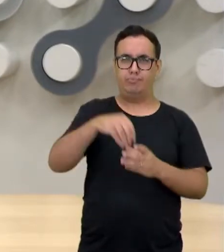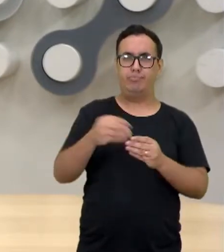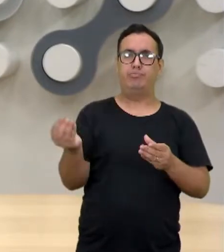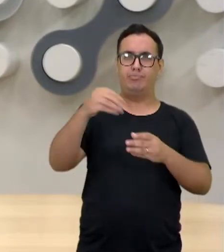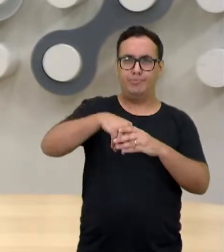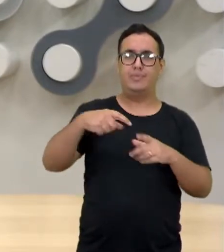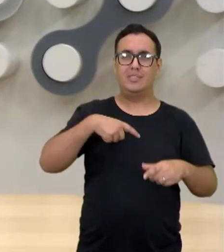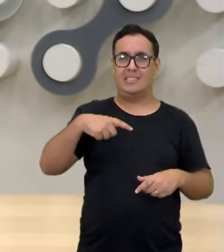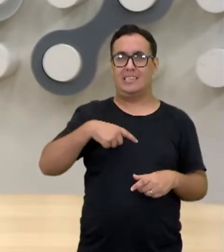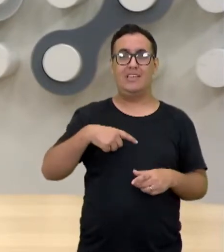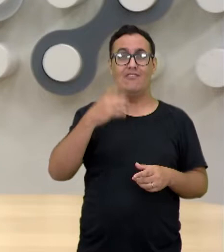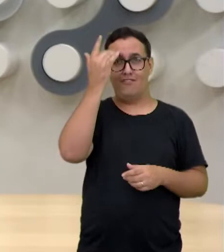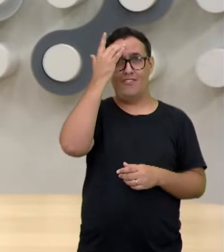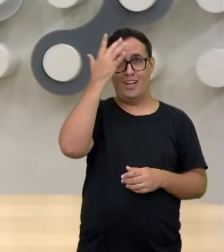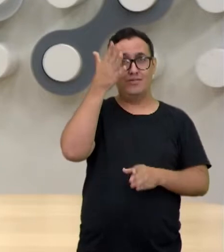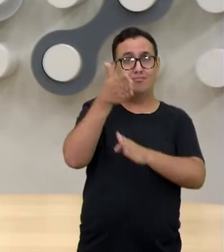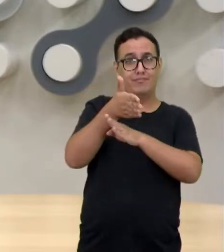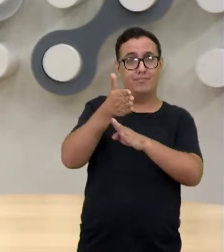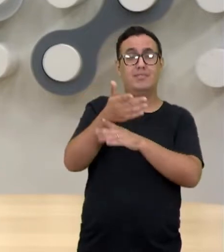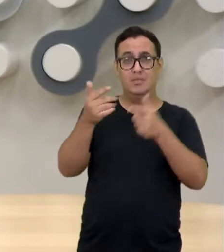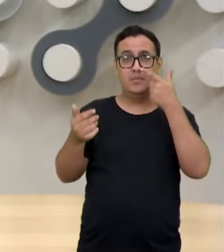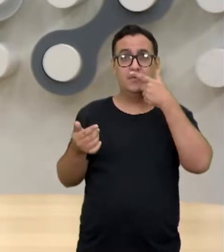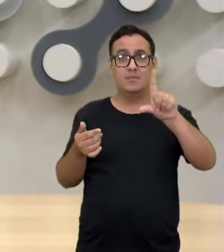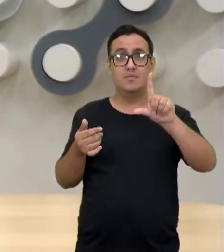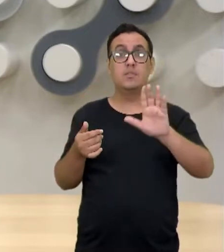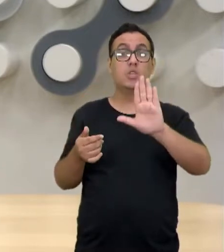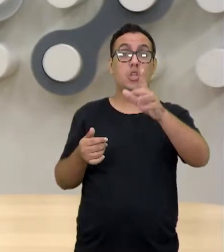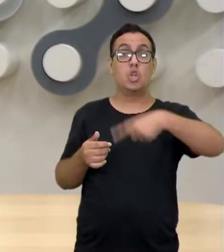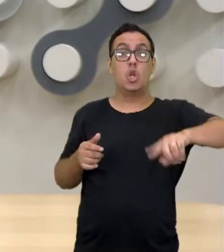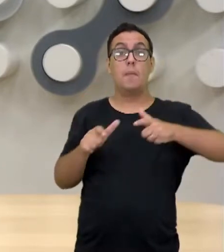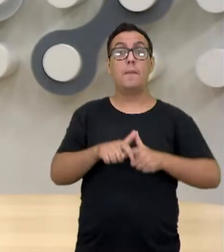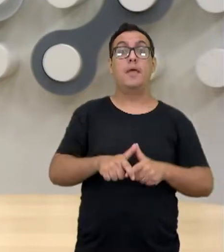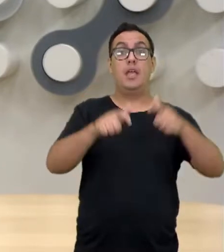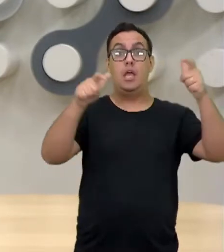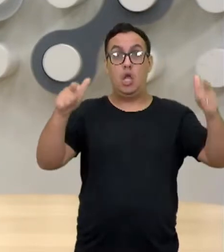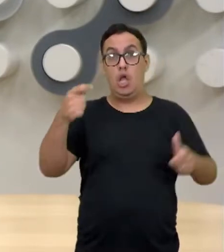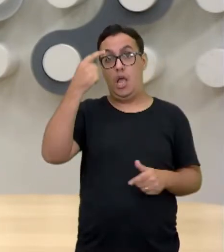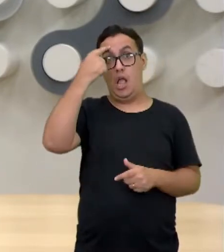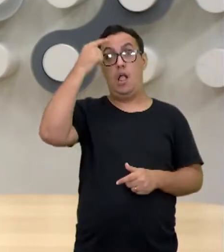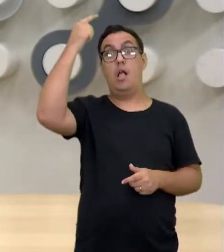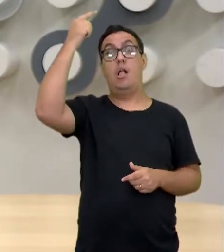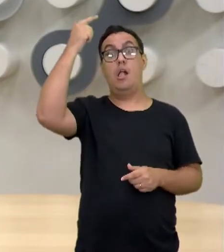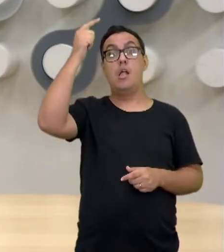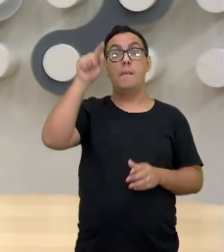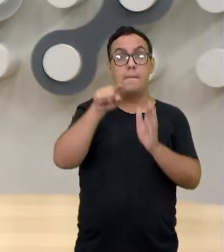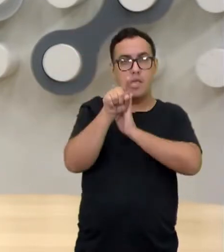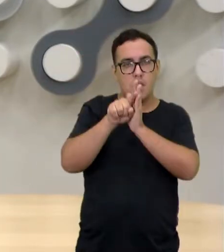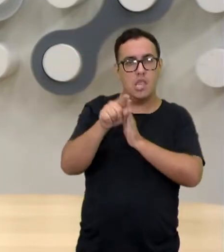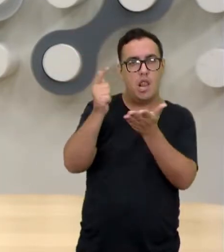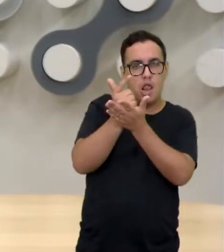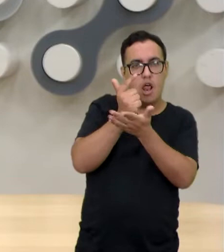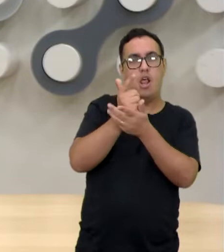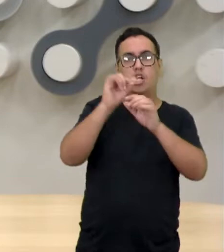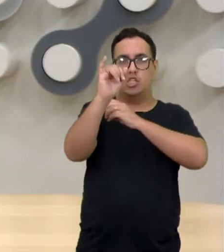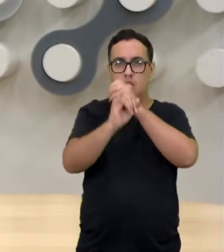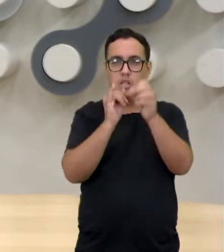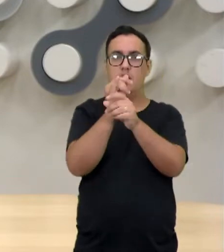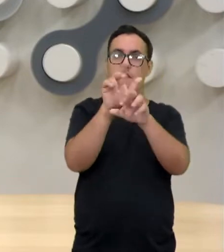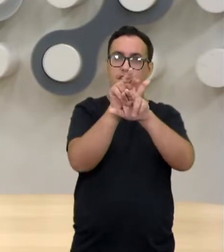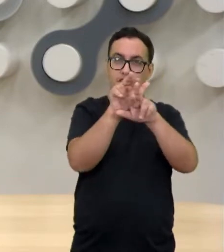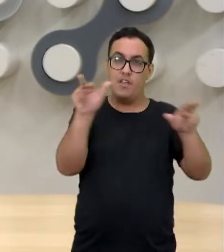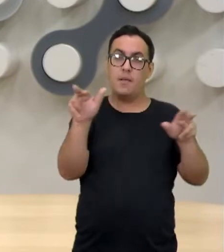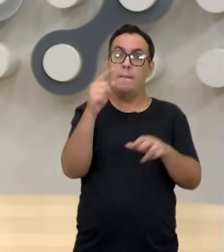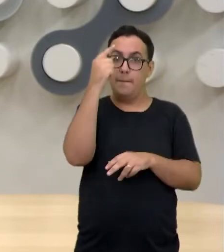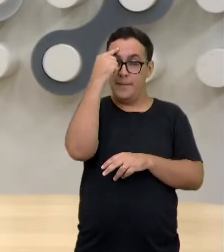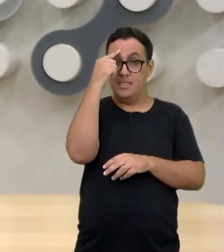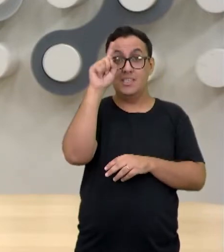fácil também para a gente amplia a nossa ideia de pesquisa bibliográfica de tal forma que a gente passa a falar em